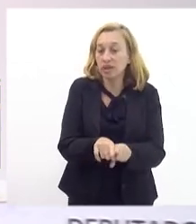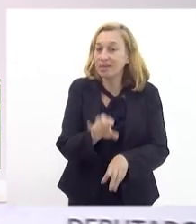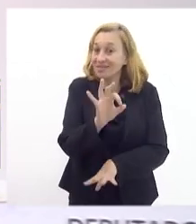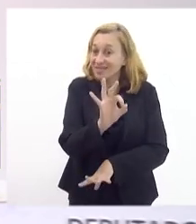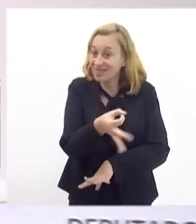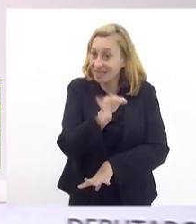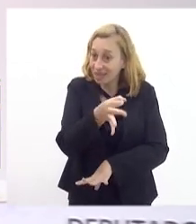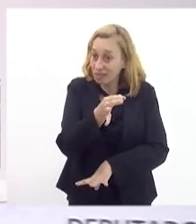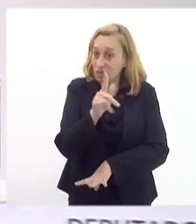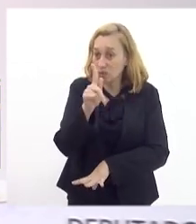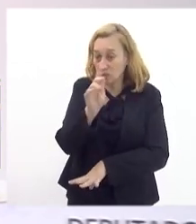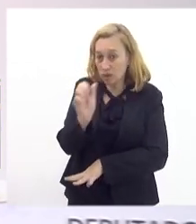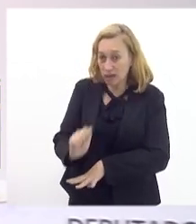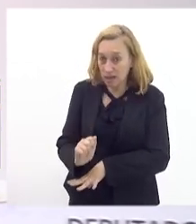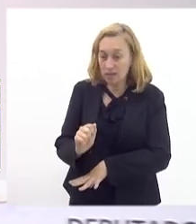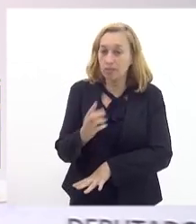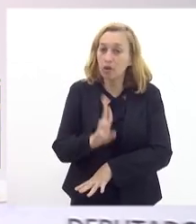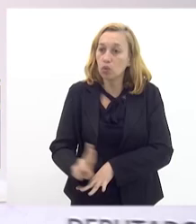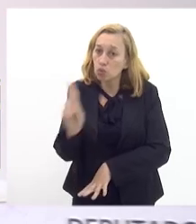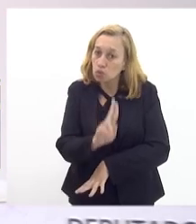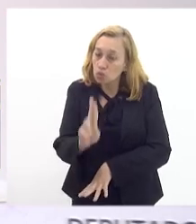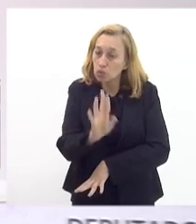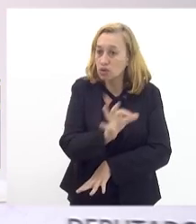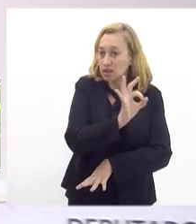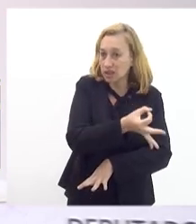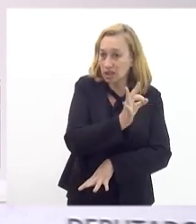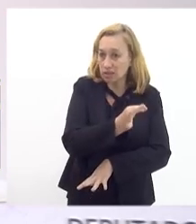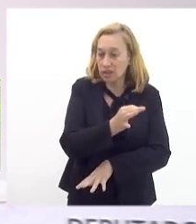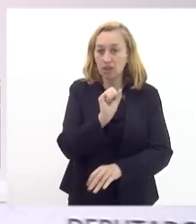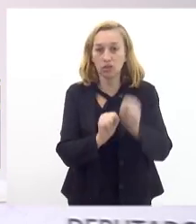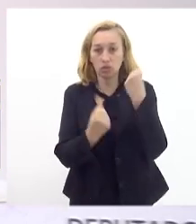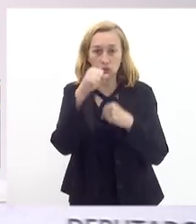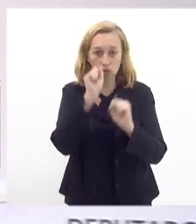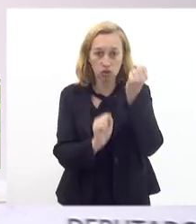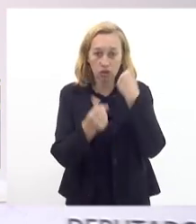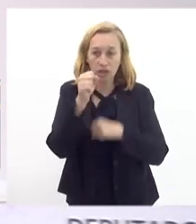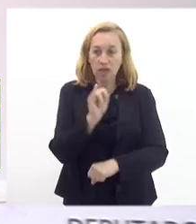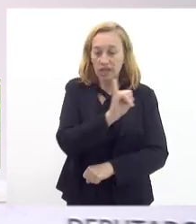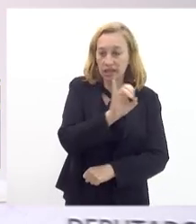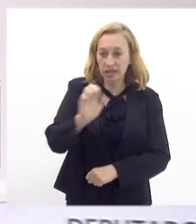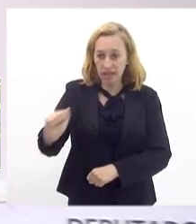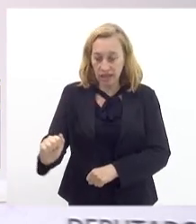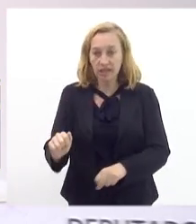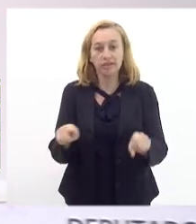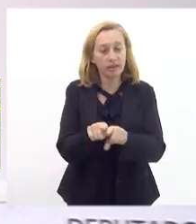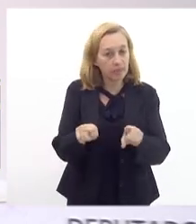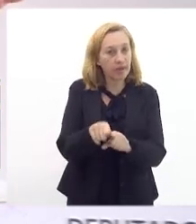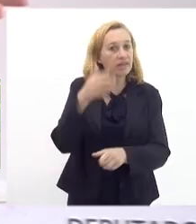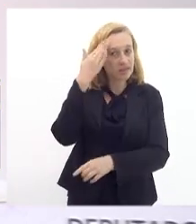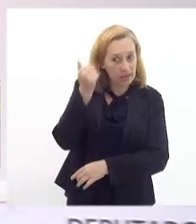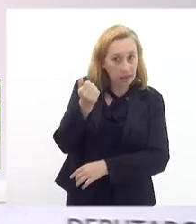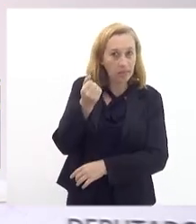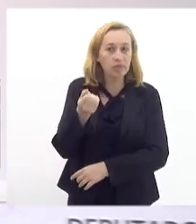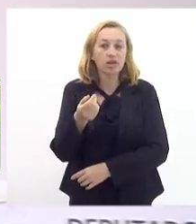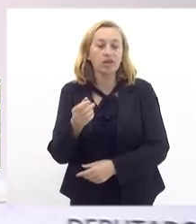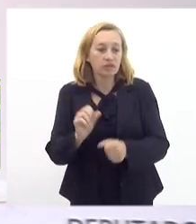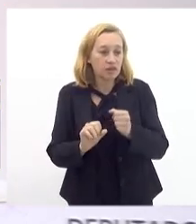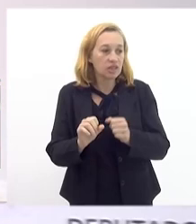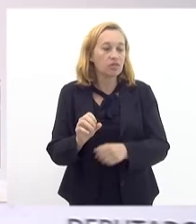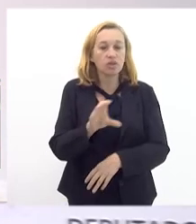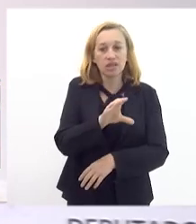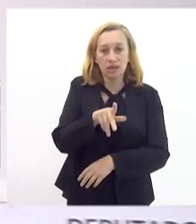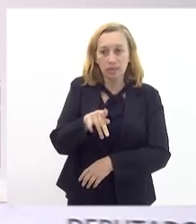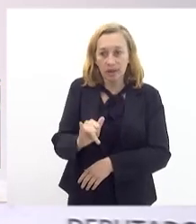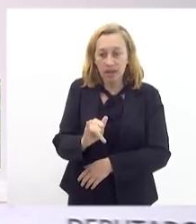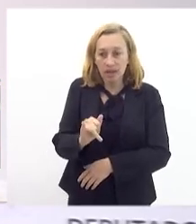exatamente o gás para utilização inclusive Industrial o ideia também sabe disso fizeram recentemente uma